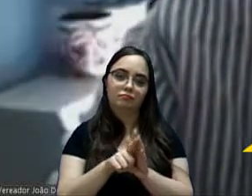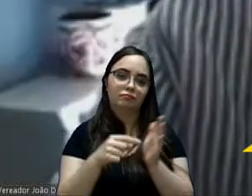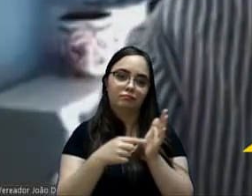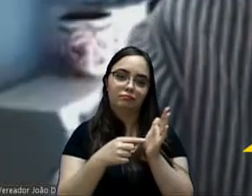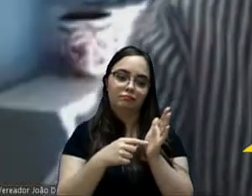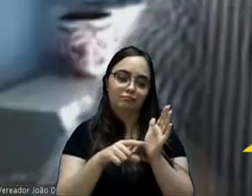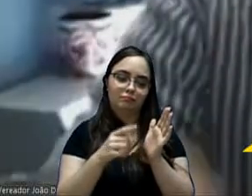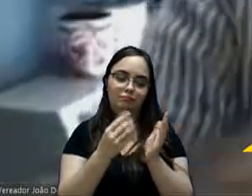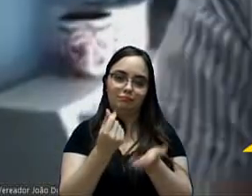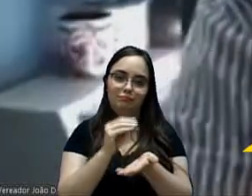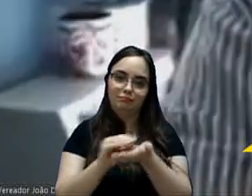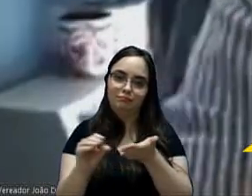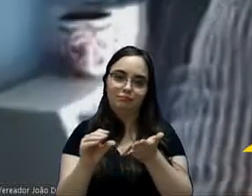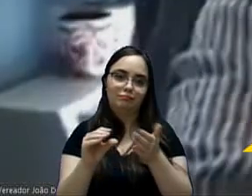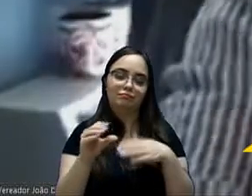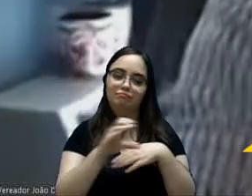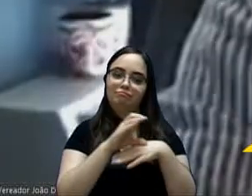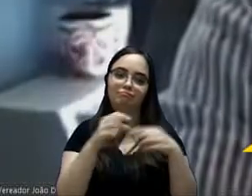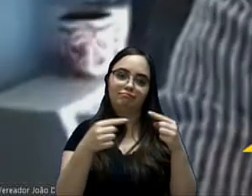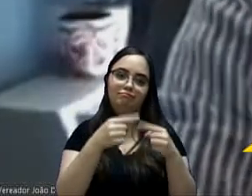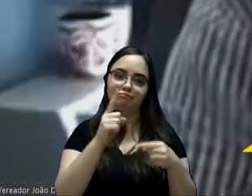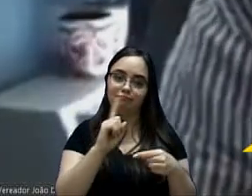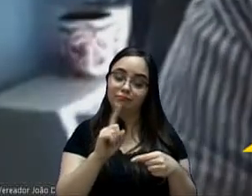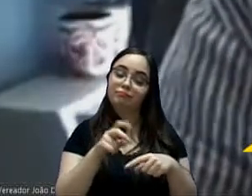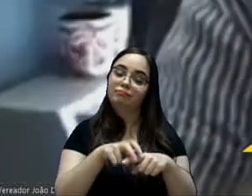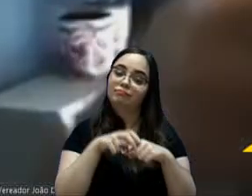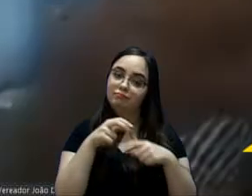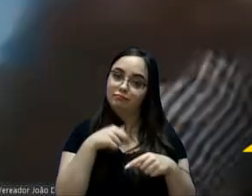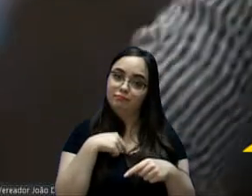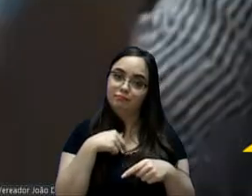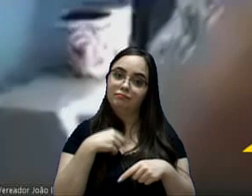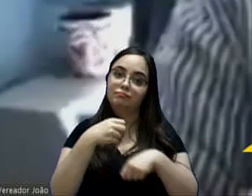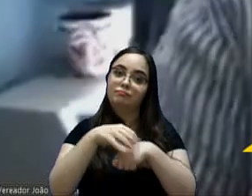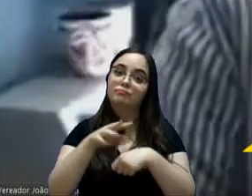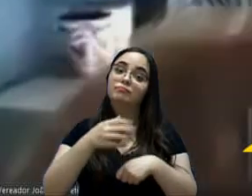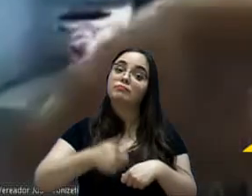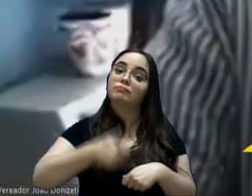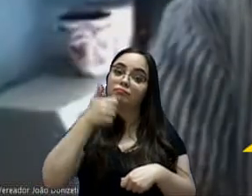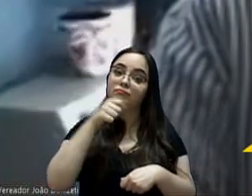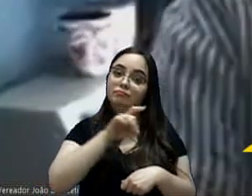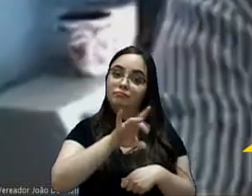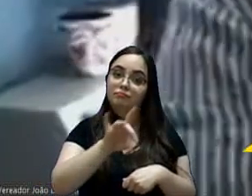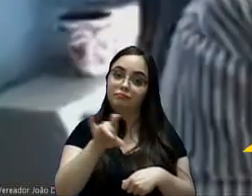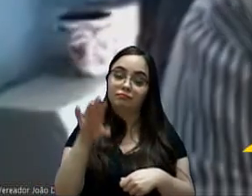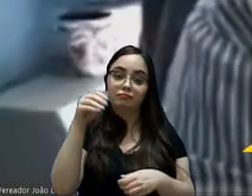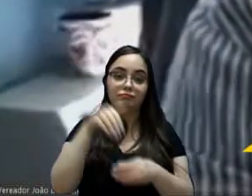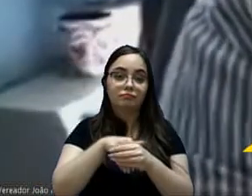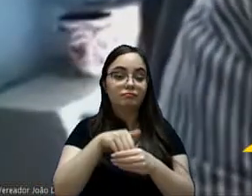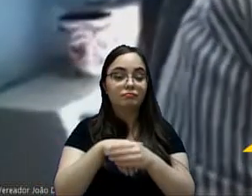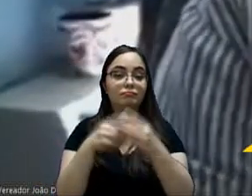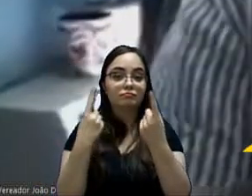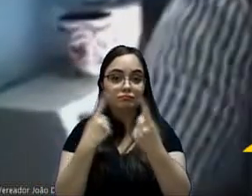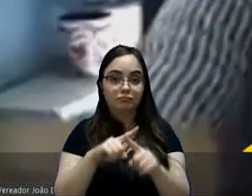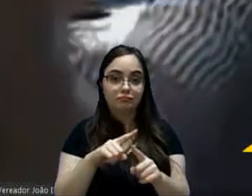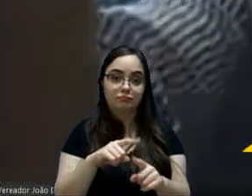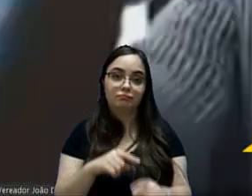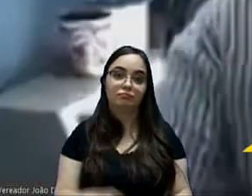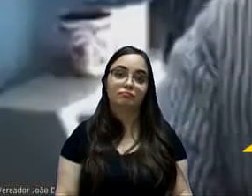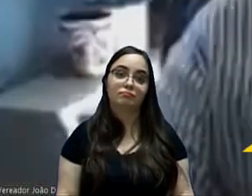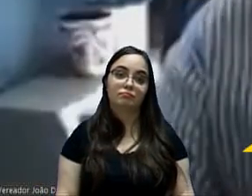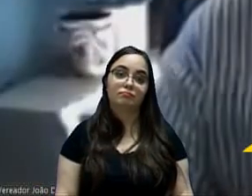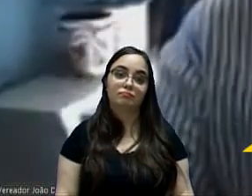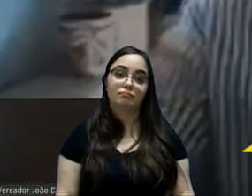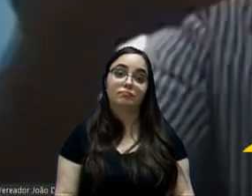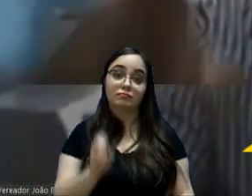inconstitucional, por isso eu oriento os vereadores, conscientemente vereadores, que votem contra.